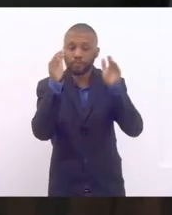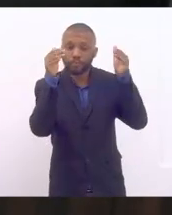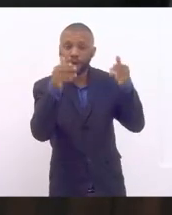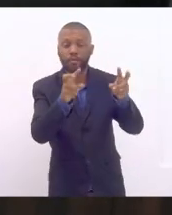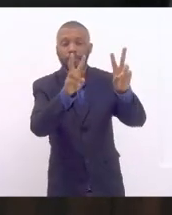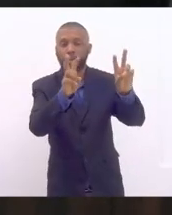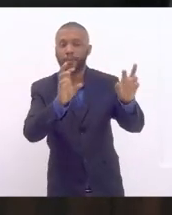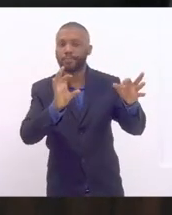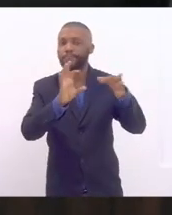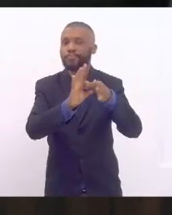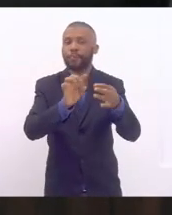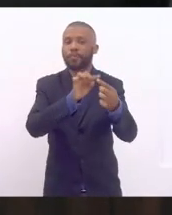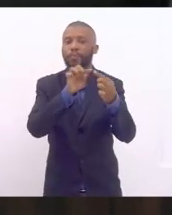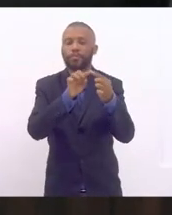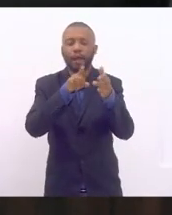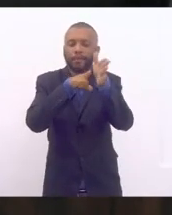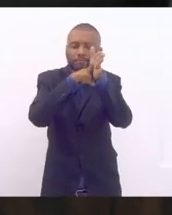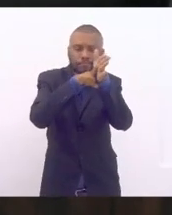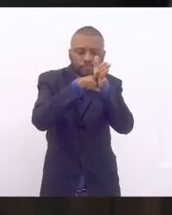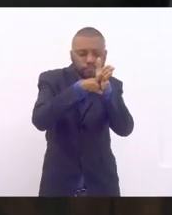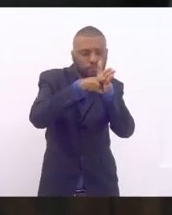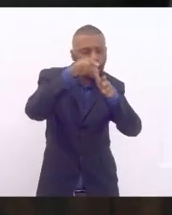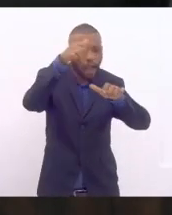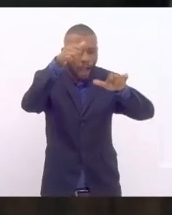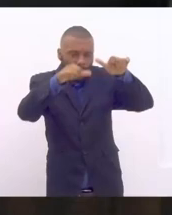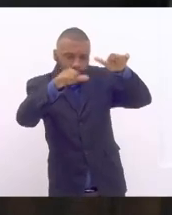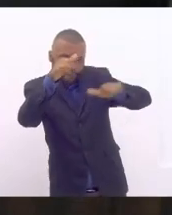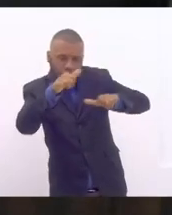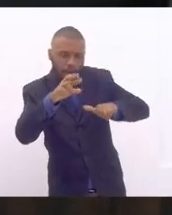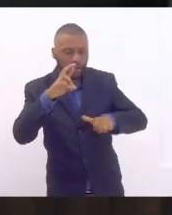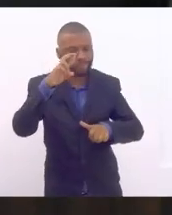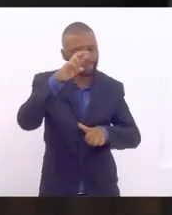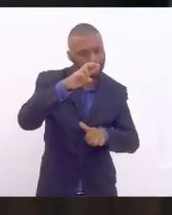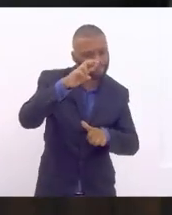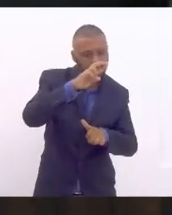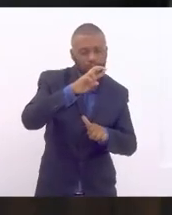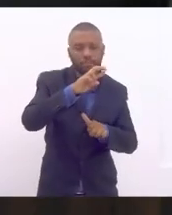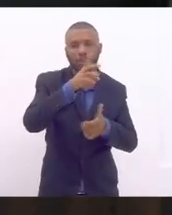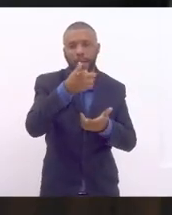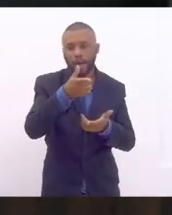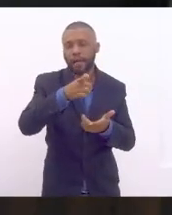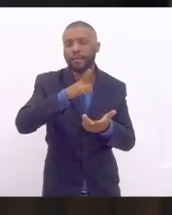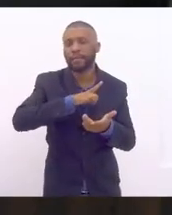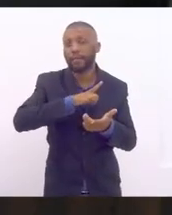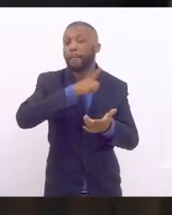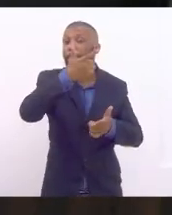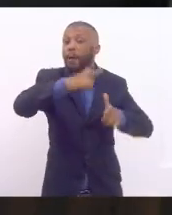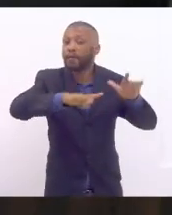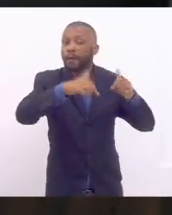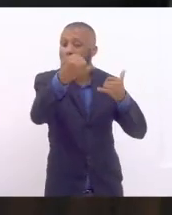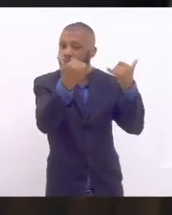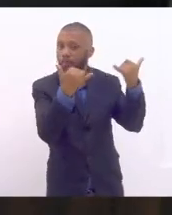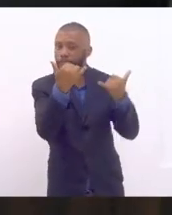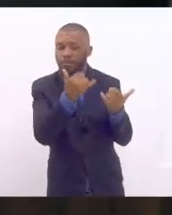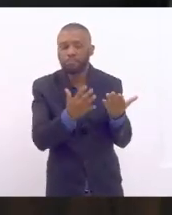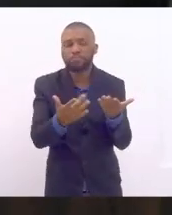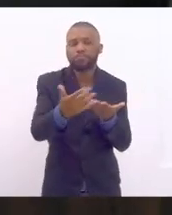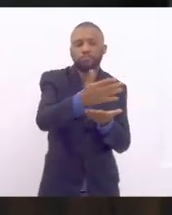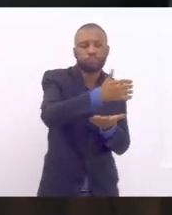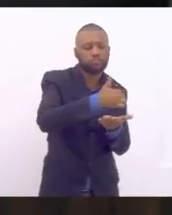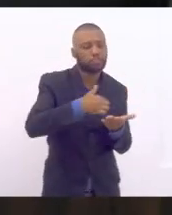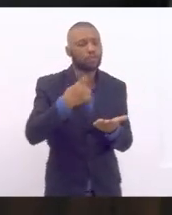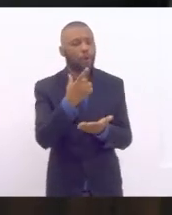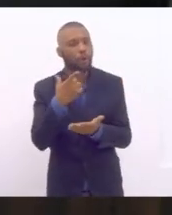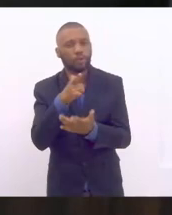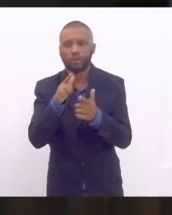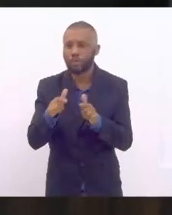para olhar mais de perto seus de perto e munido de informação para podermos agir e em todos os debates sobre